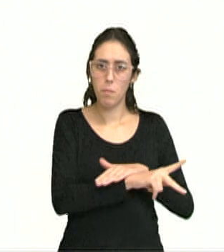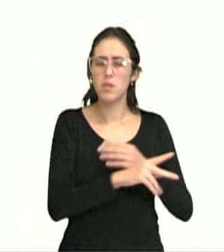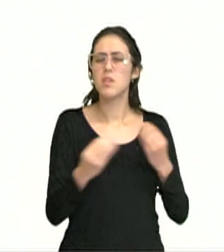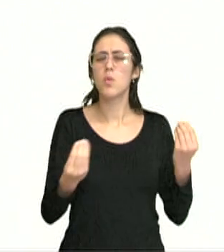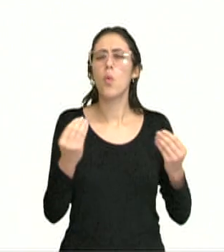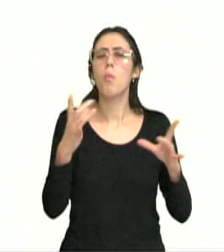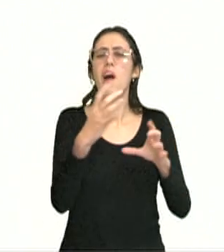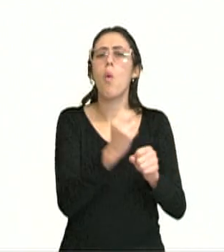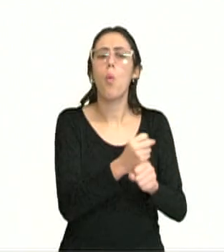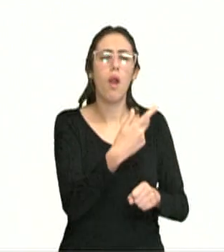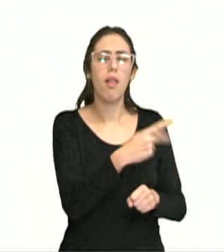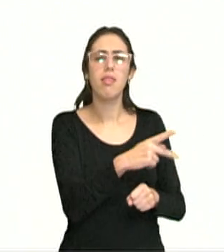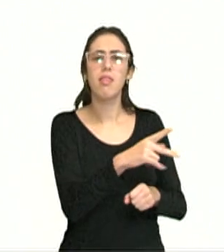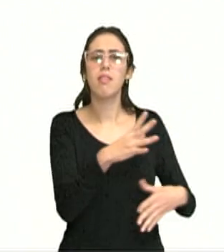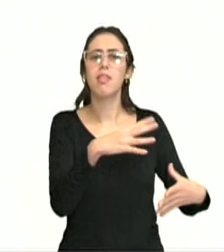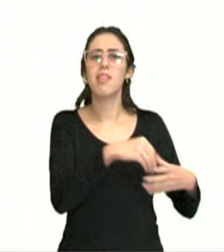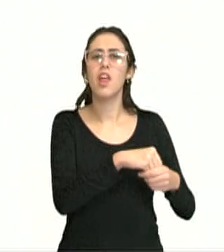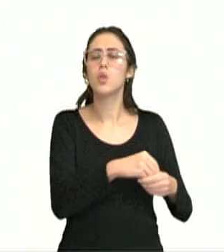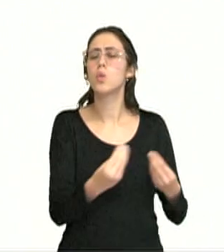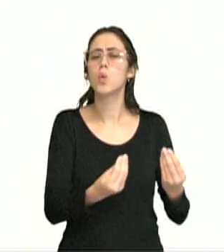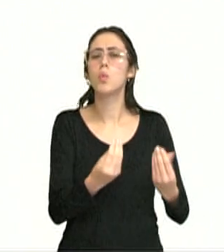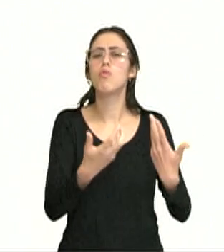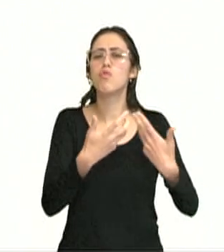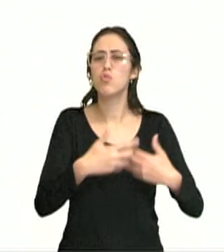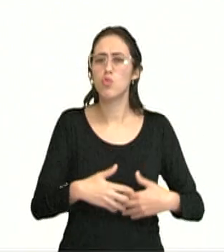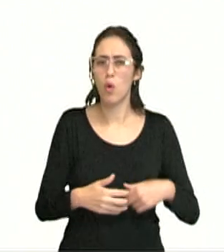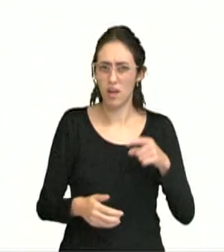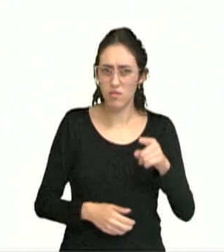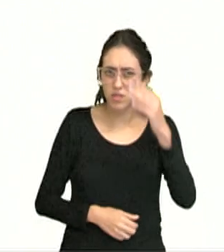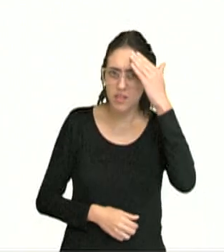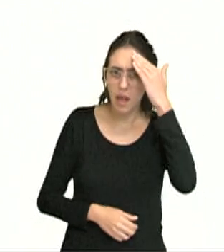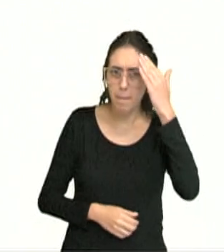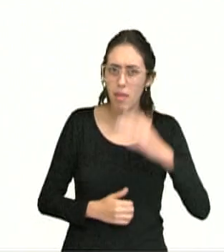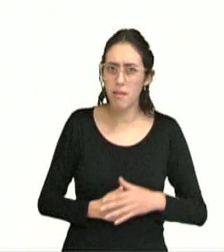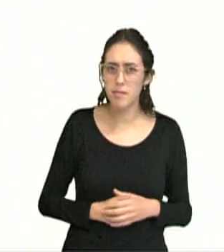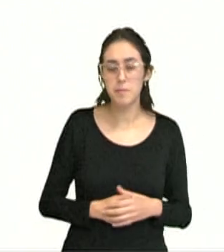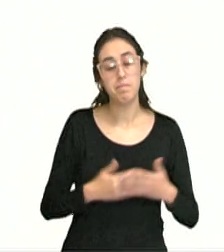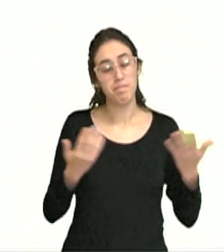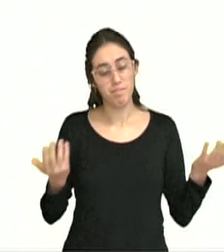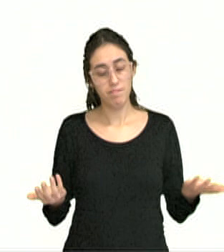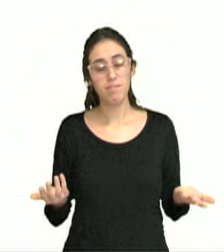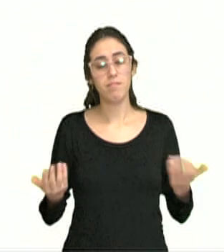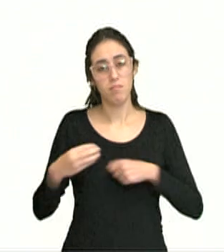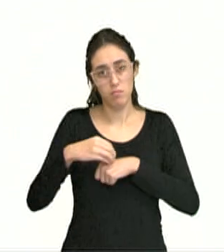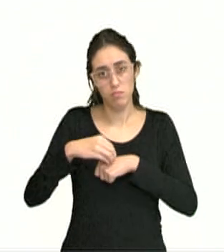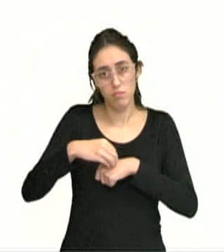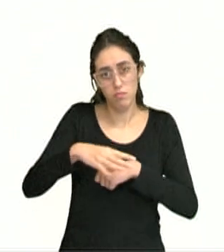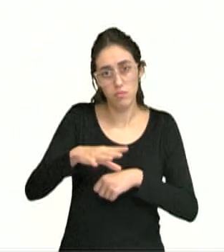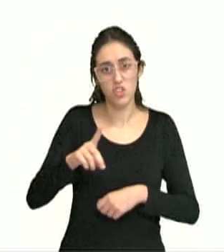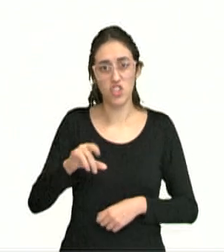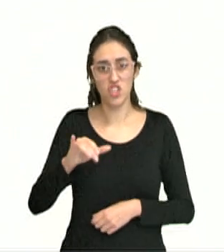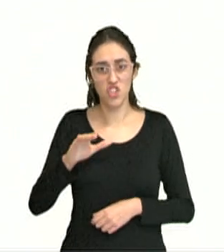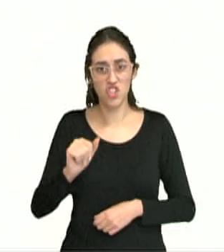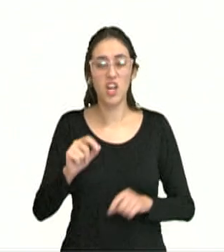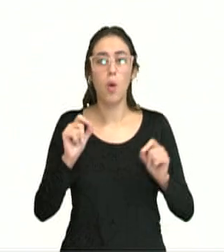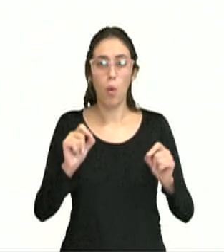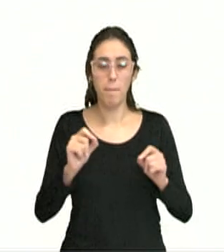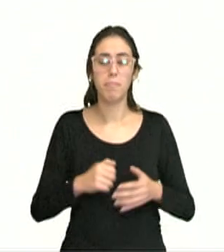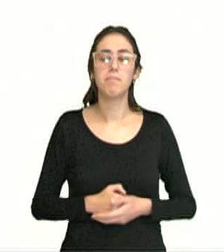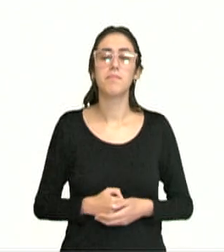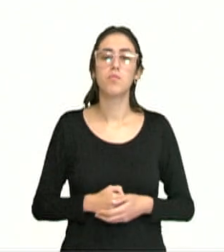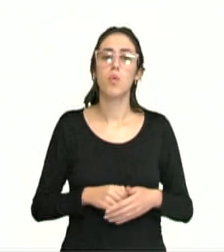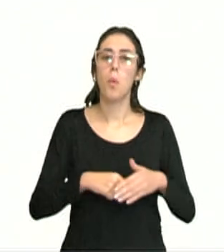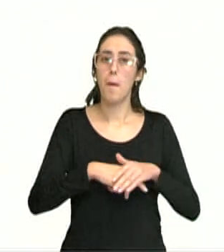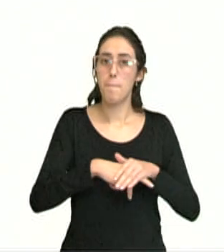Vocês conhecem como que a poupança funciona, esses rendimentos? Bem, uma dica que eu já vou dar é que a